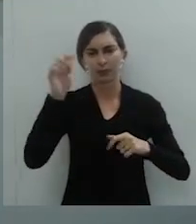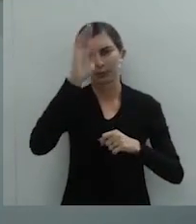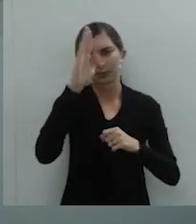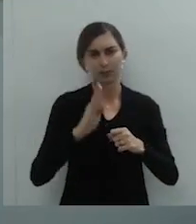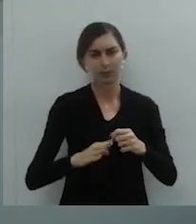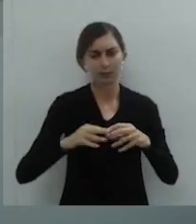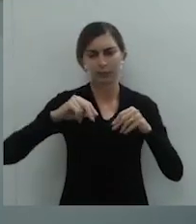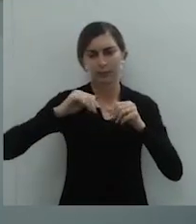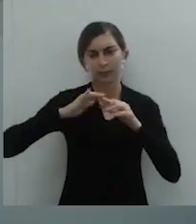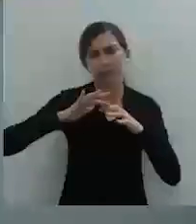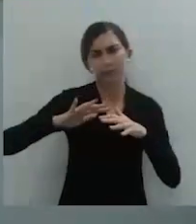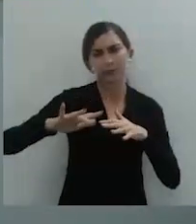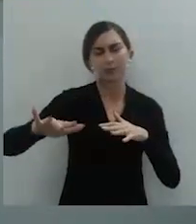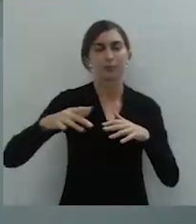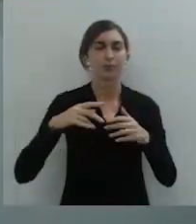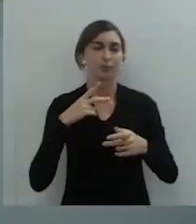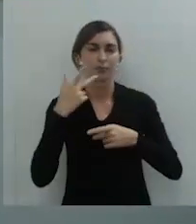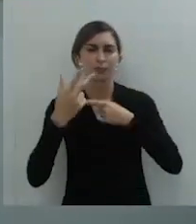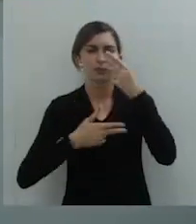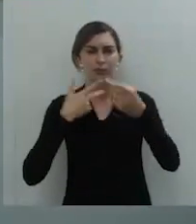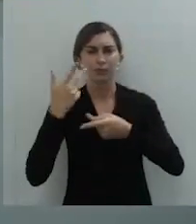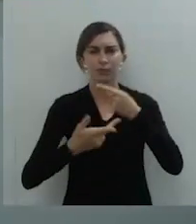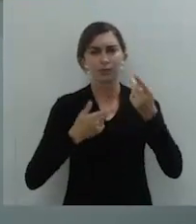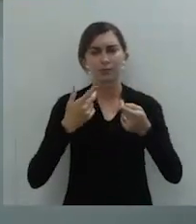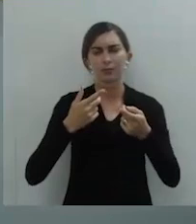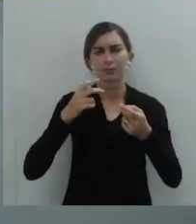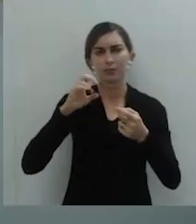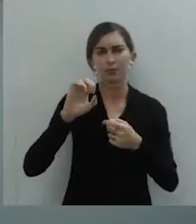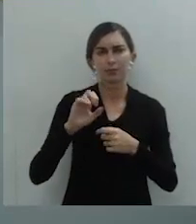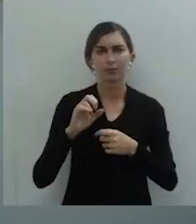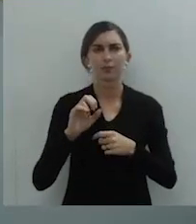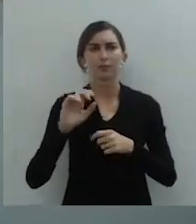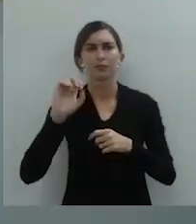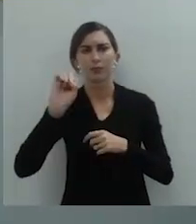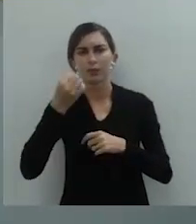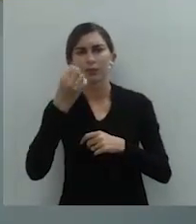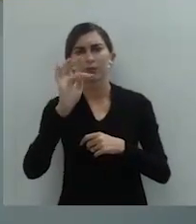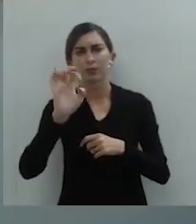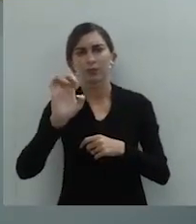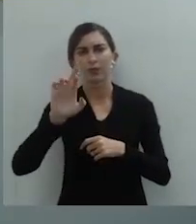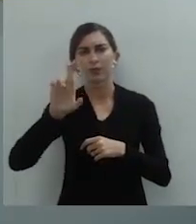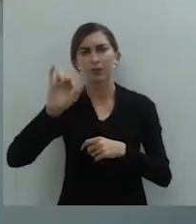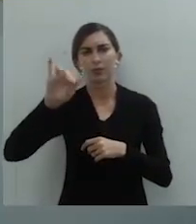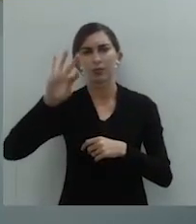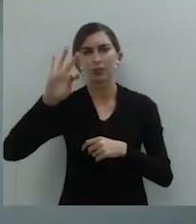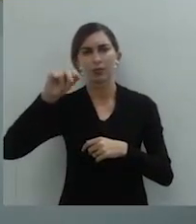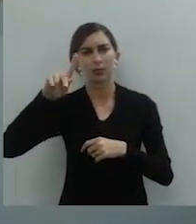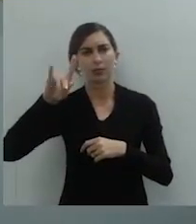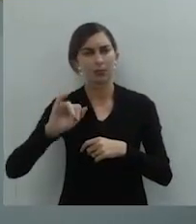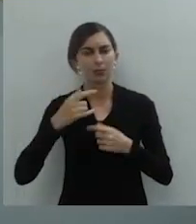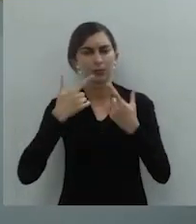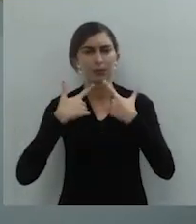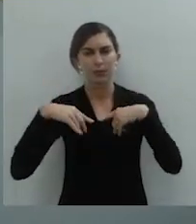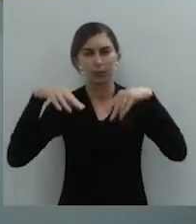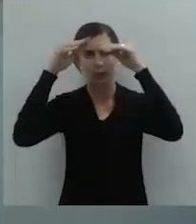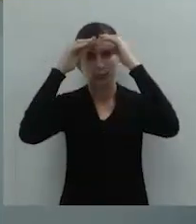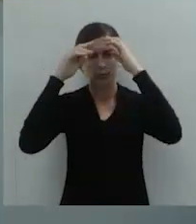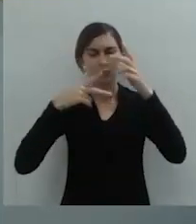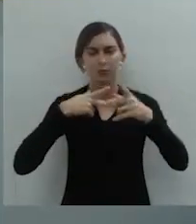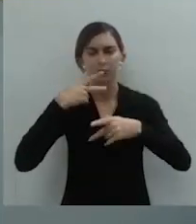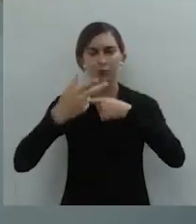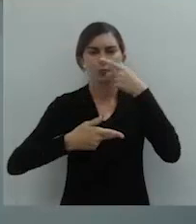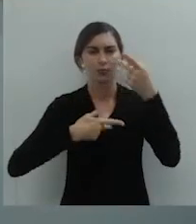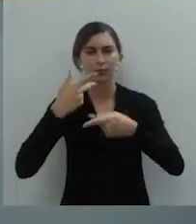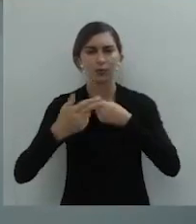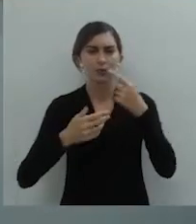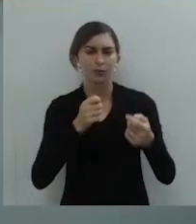Brasil. E quando falarmos de estereótipos, nós vamos falar de linguagens que foram ditas